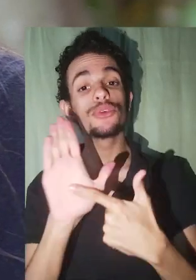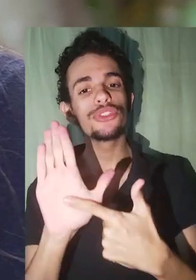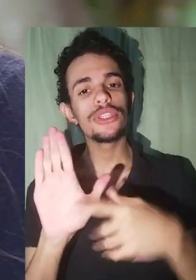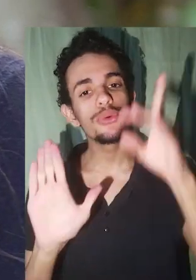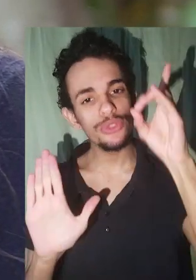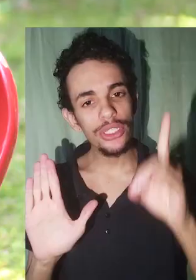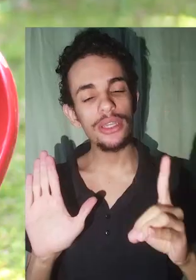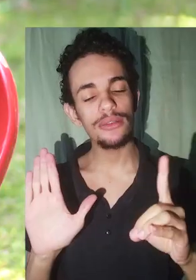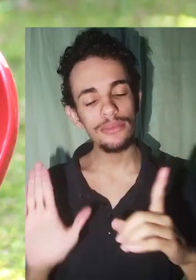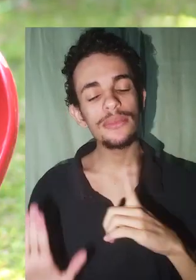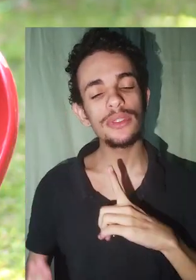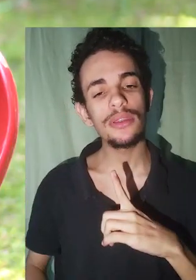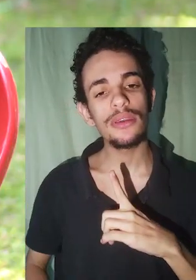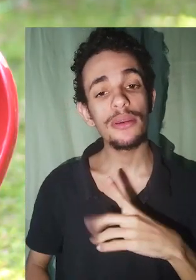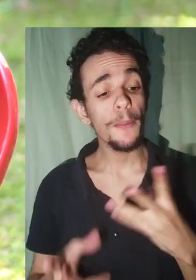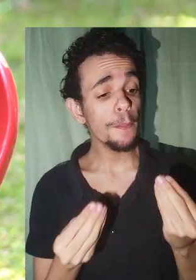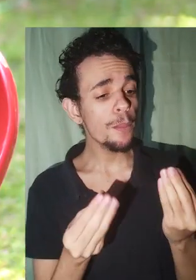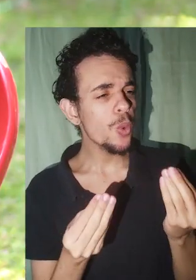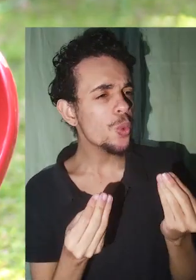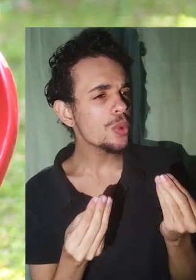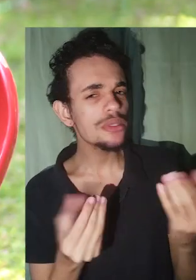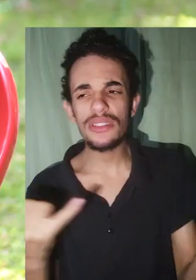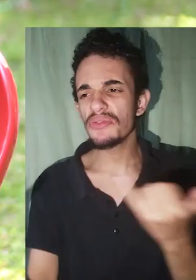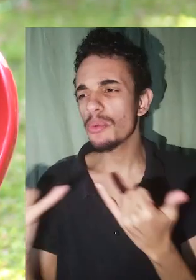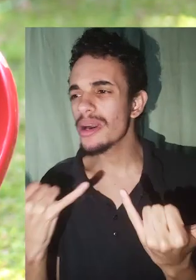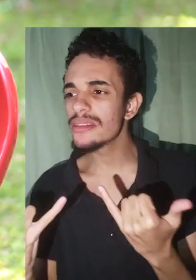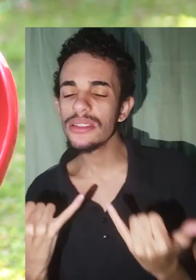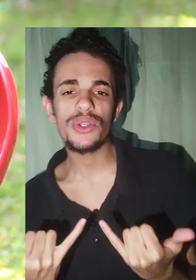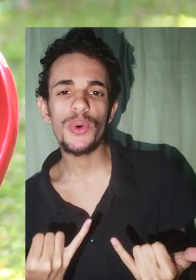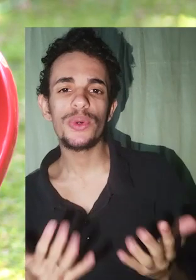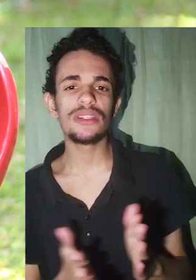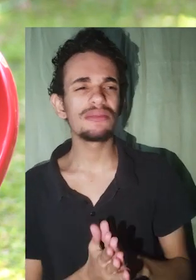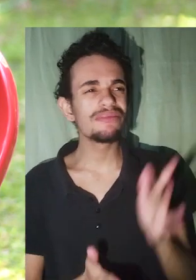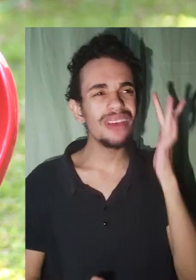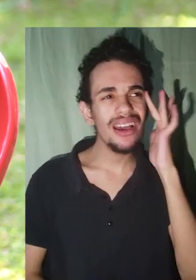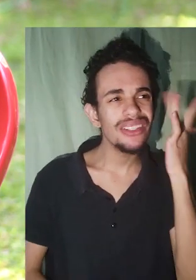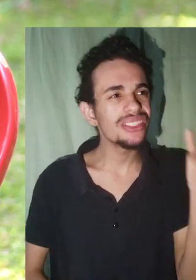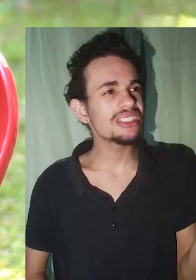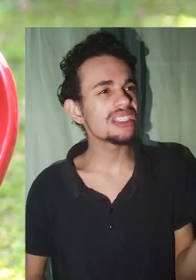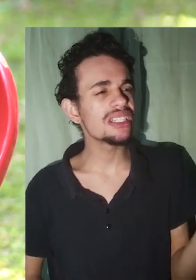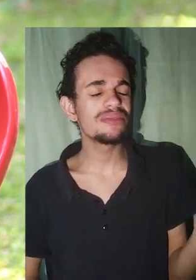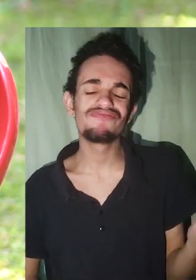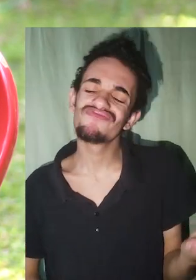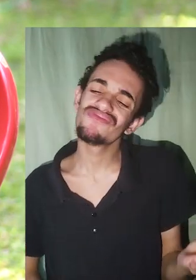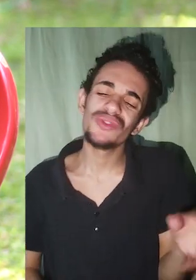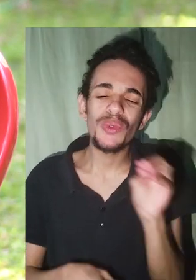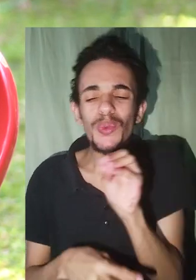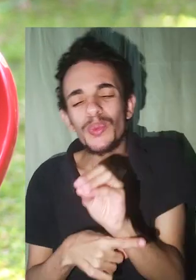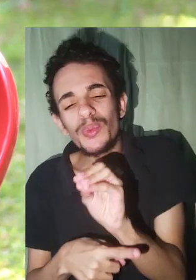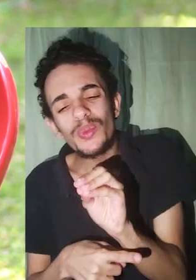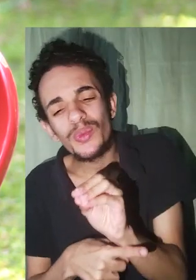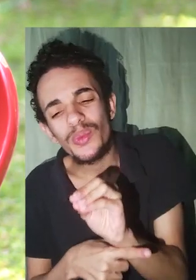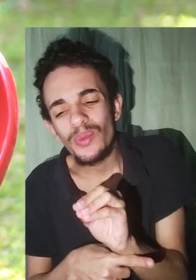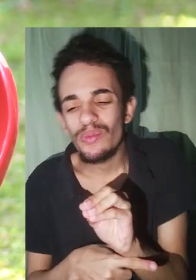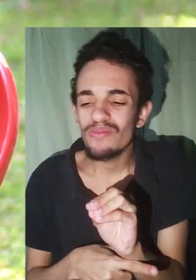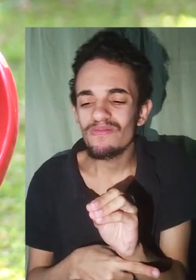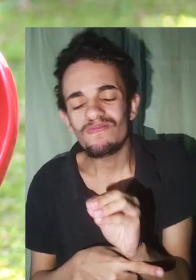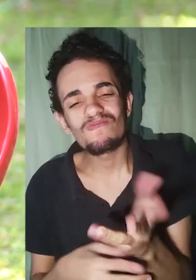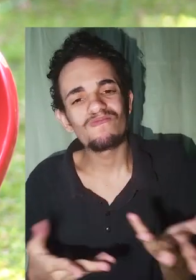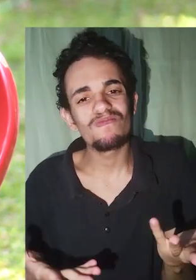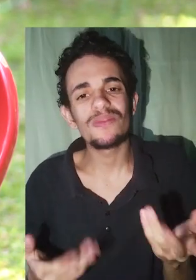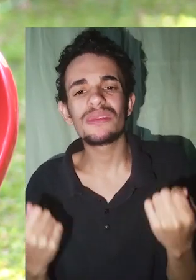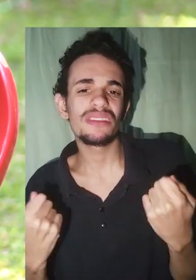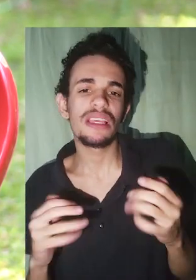que hoje a gente tem muitas informações ainda baseadas no assistencialismo, no coitadismo. Então, discutir com a